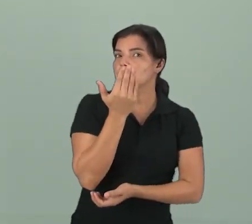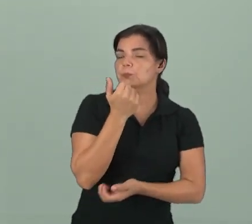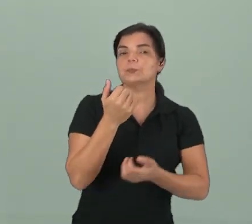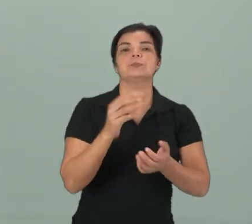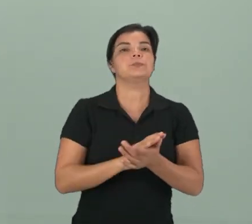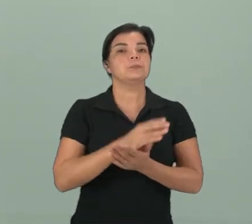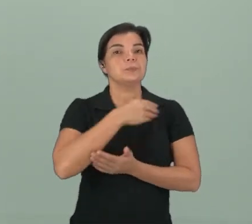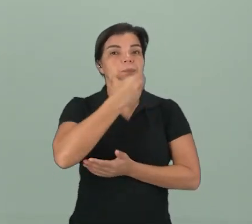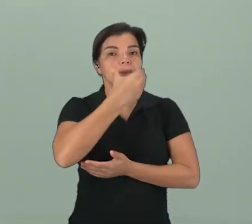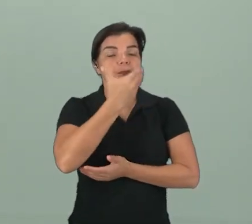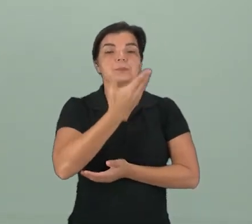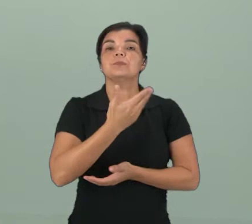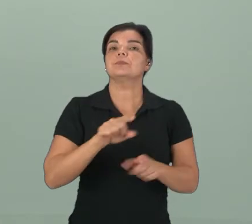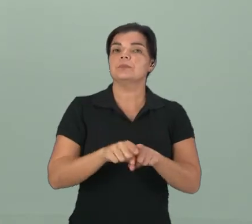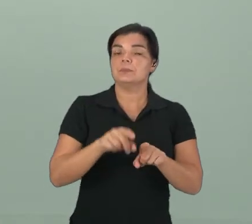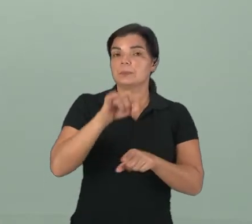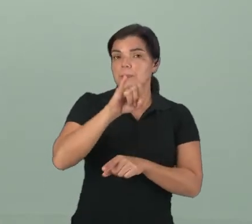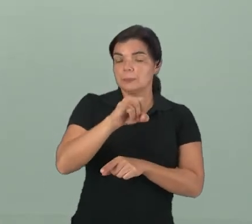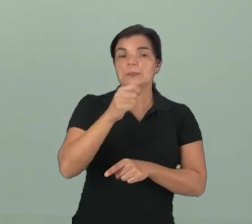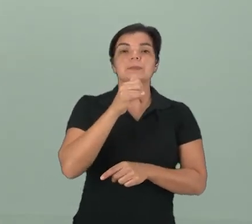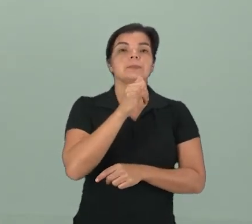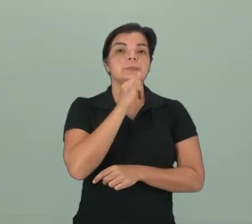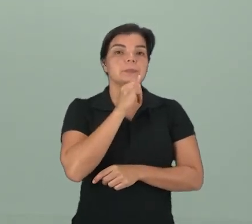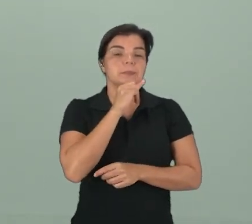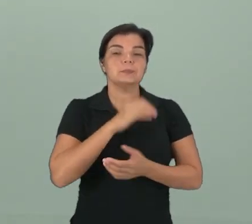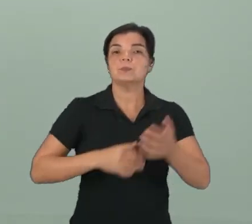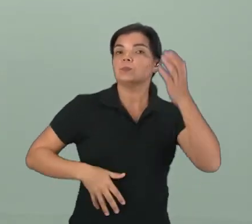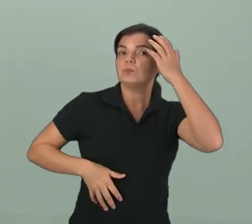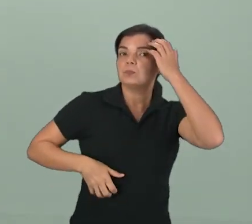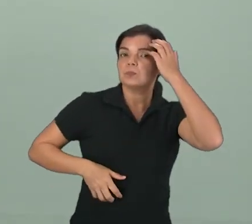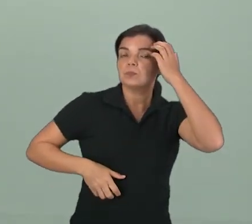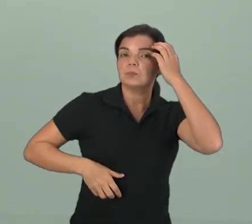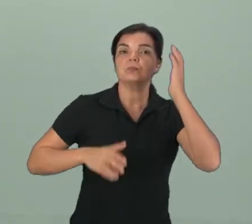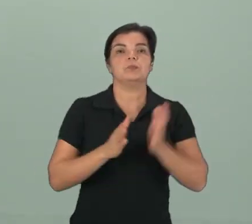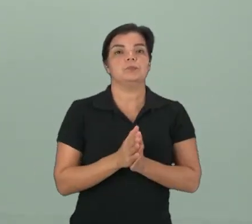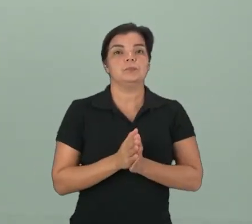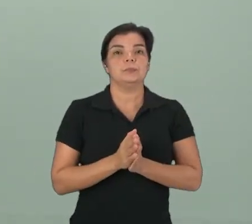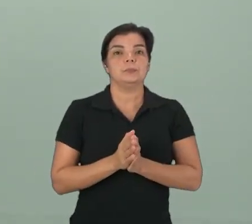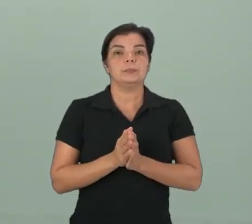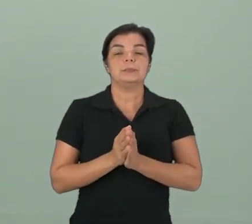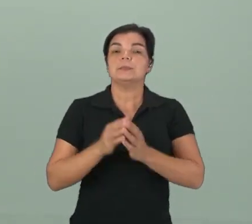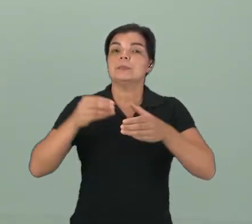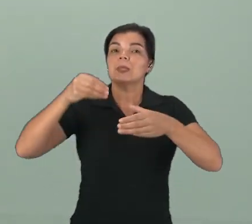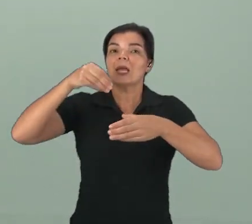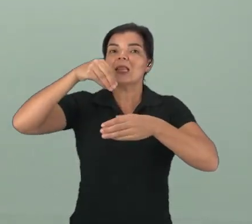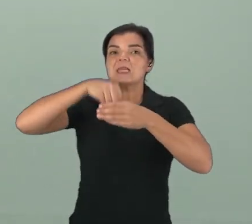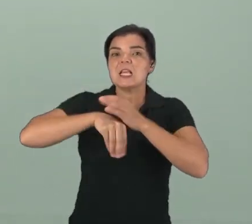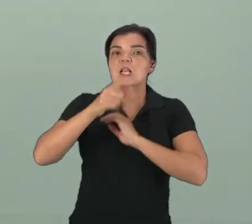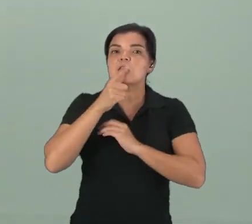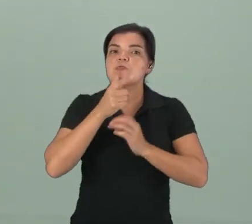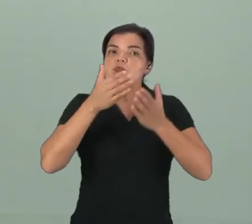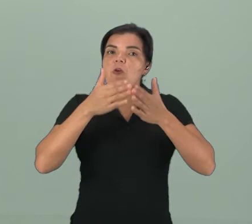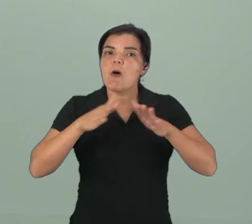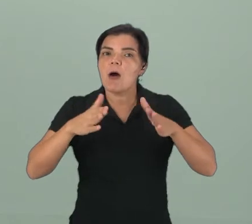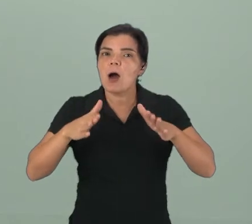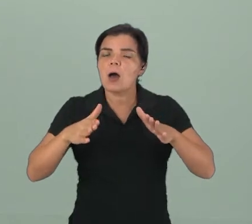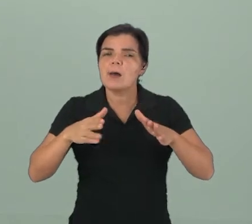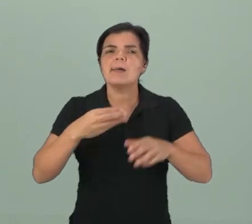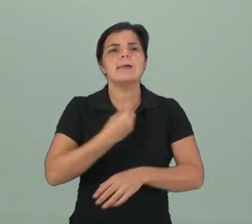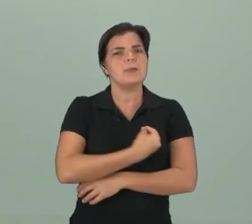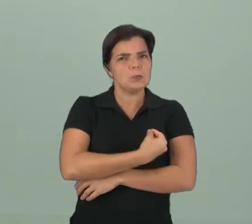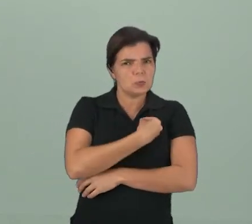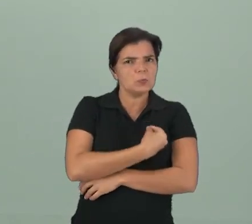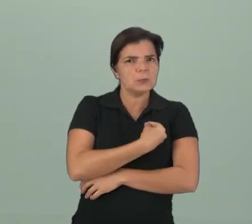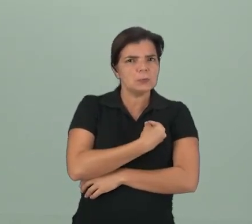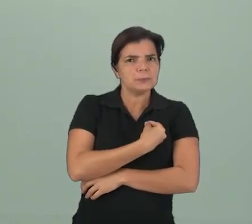as frutas para o seu sustento. Se nós pegássemos o macaco e o colocássemos lá dentro da água, será que ele iria